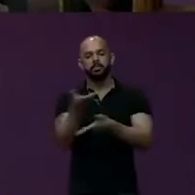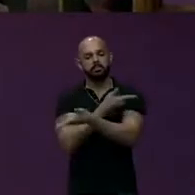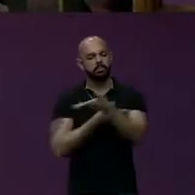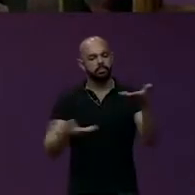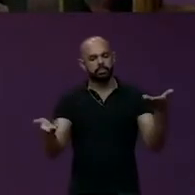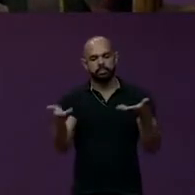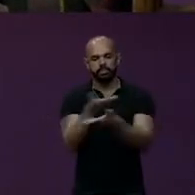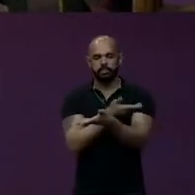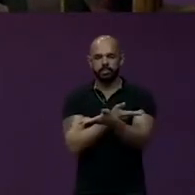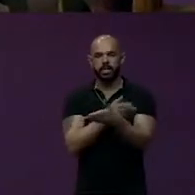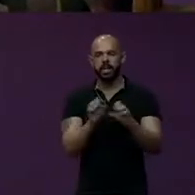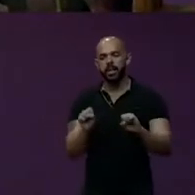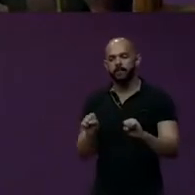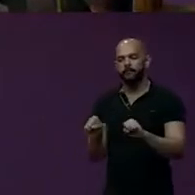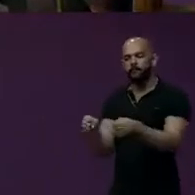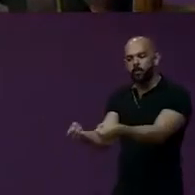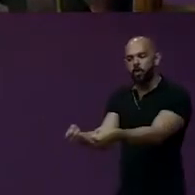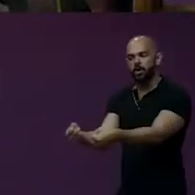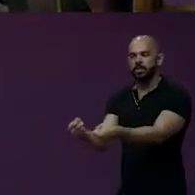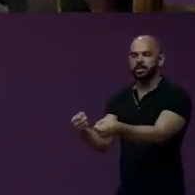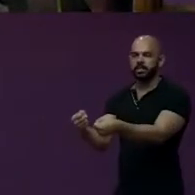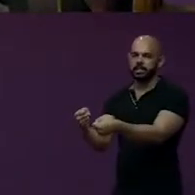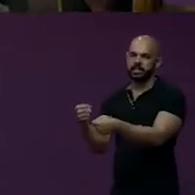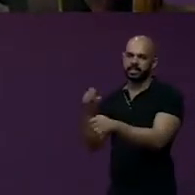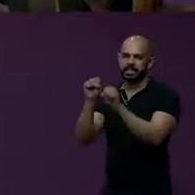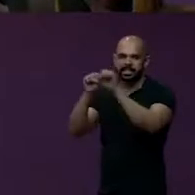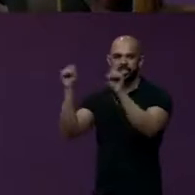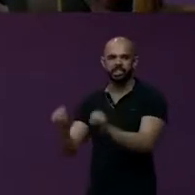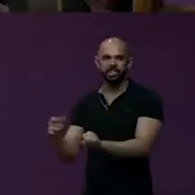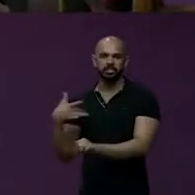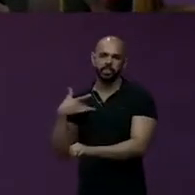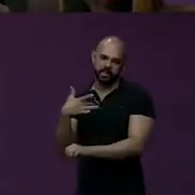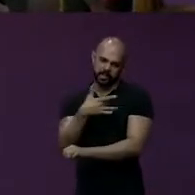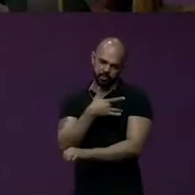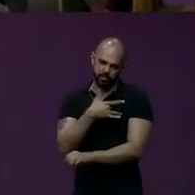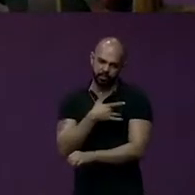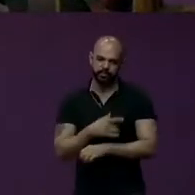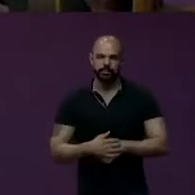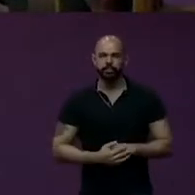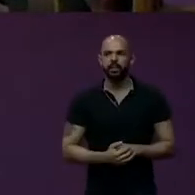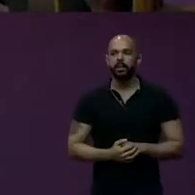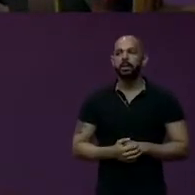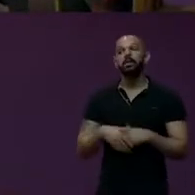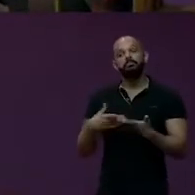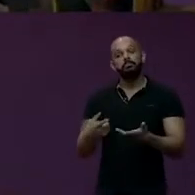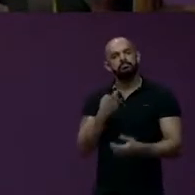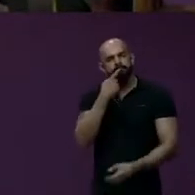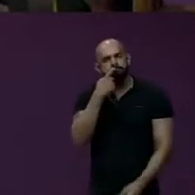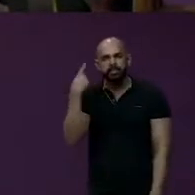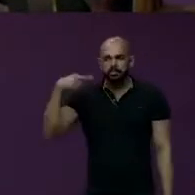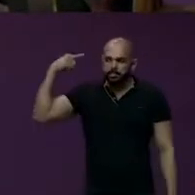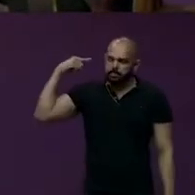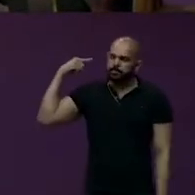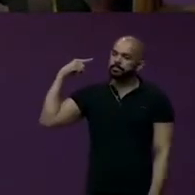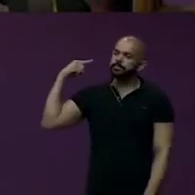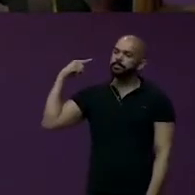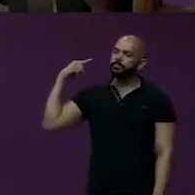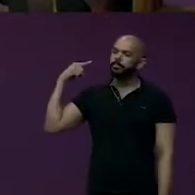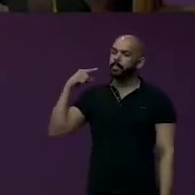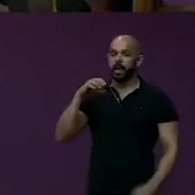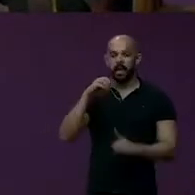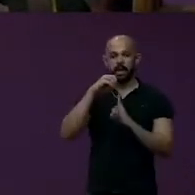numa base de reforçar os sistemas de saúde, né, no caso da cooperação em saúde. Recentemente,